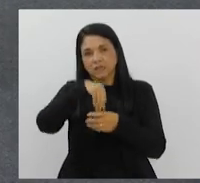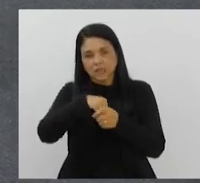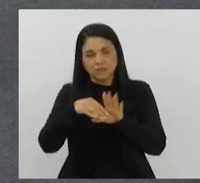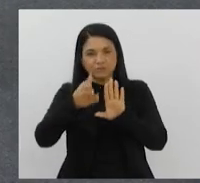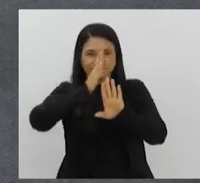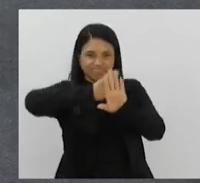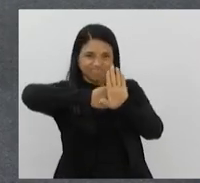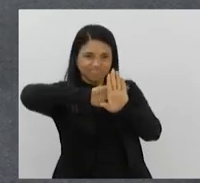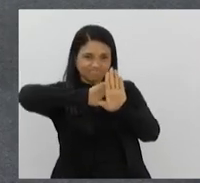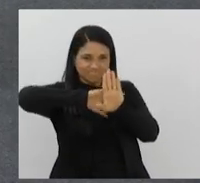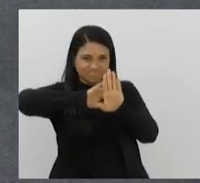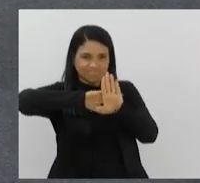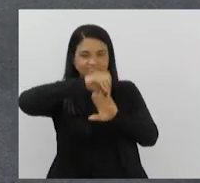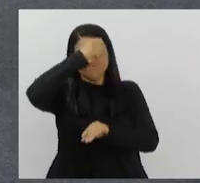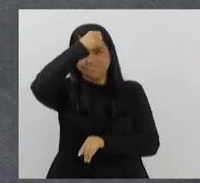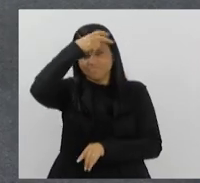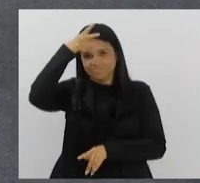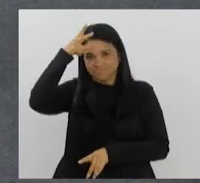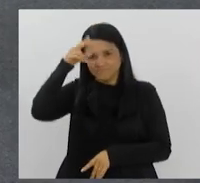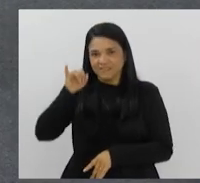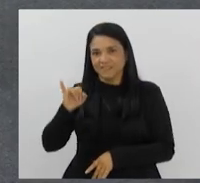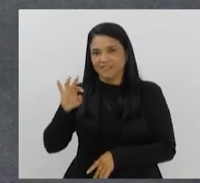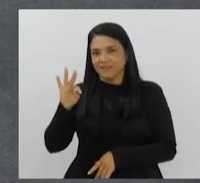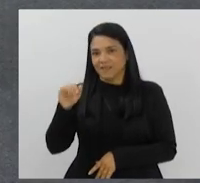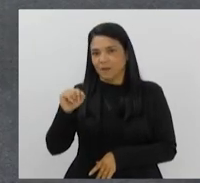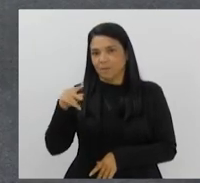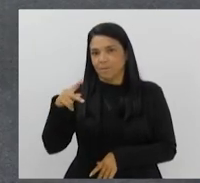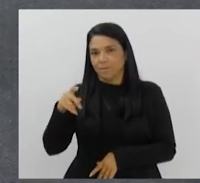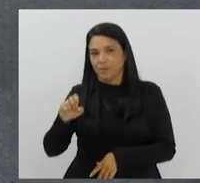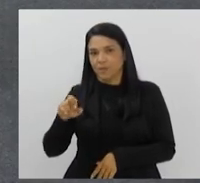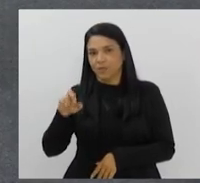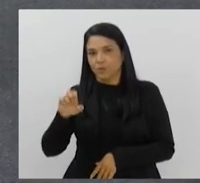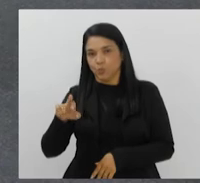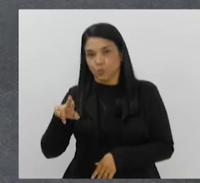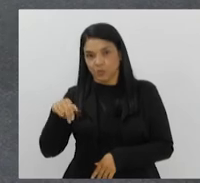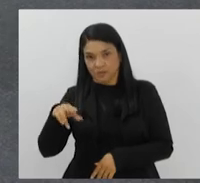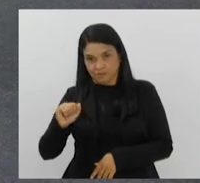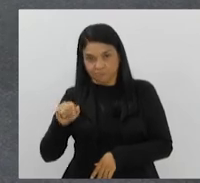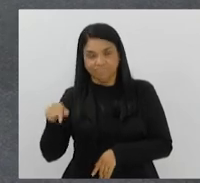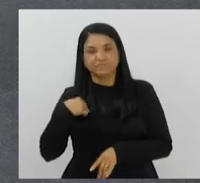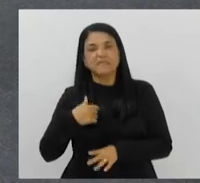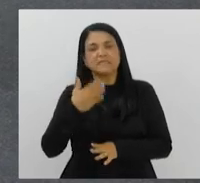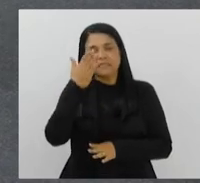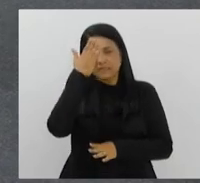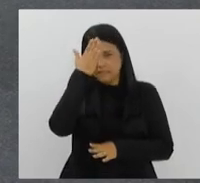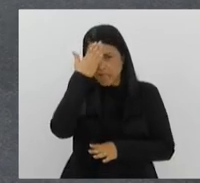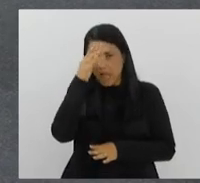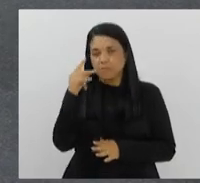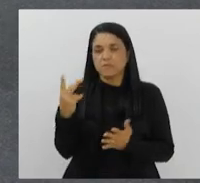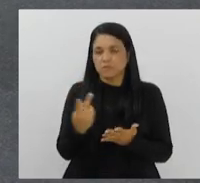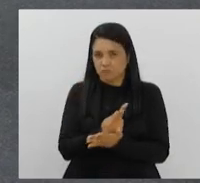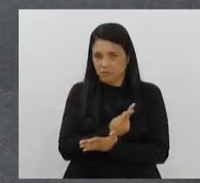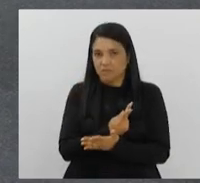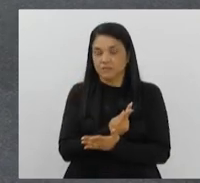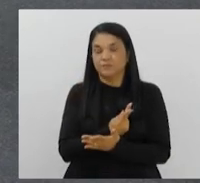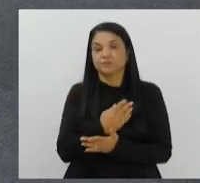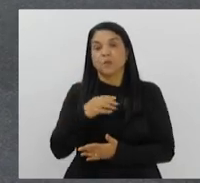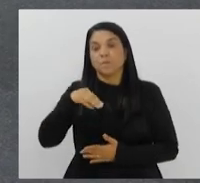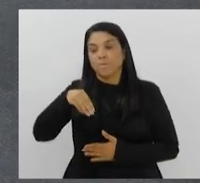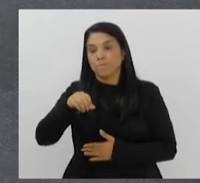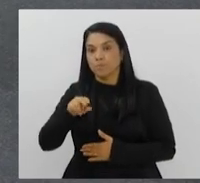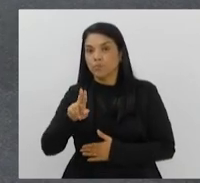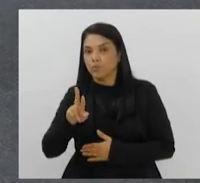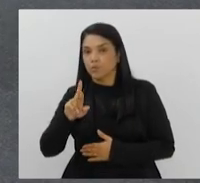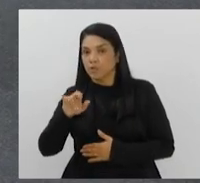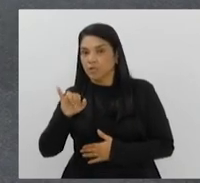bastidores da prefeitura de Itaperuna. Tem domínio dos fatos, tanto o Murilo quanto o seu Oliver. Eles